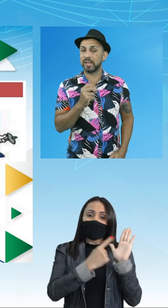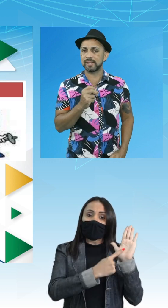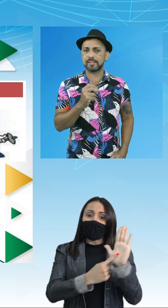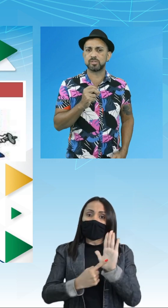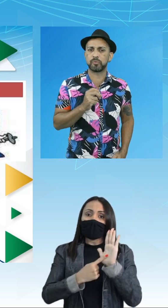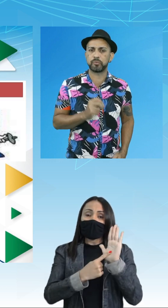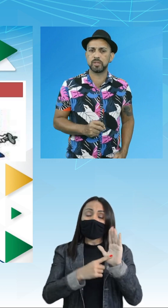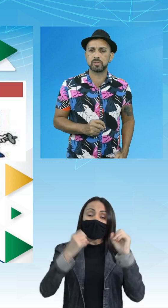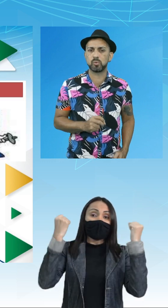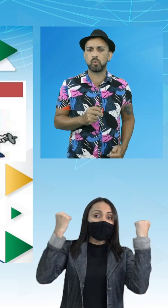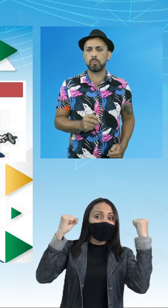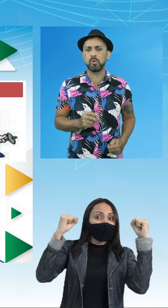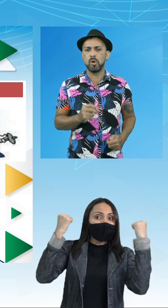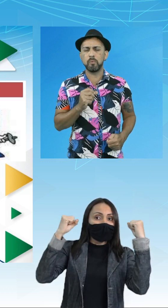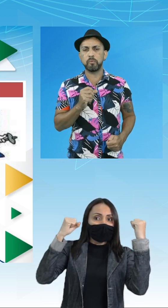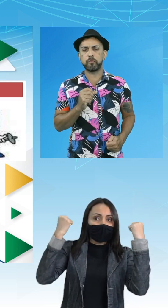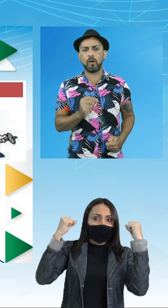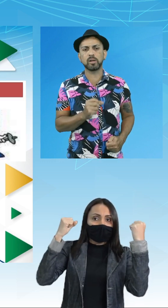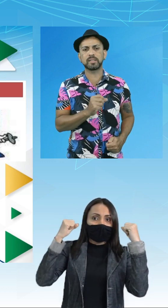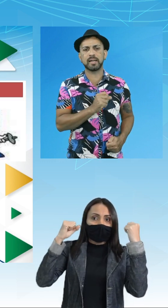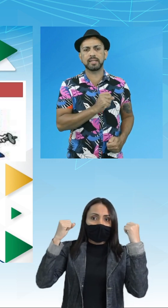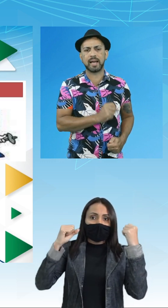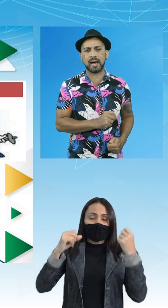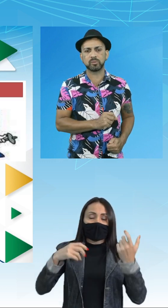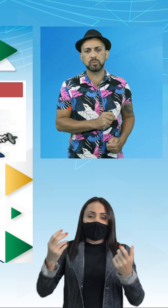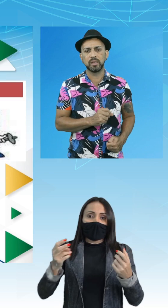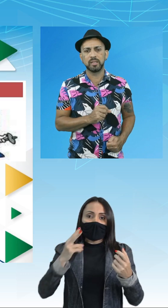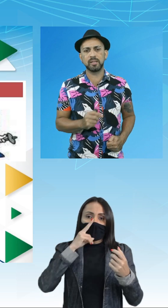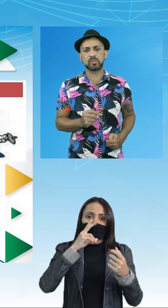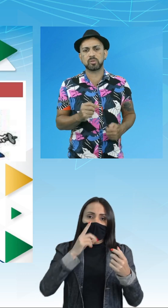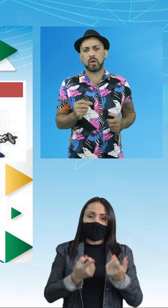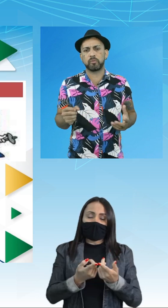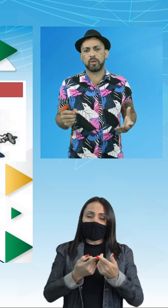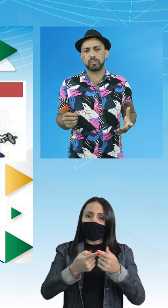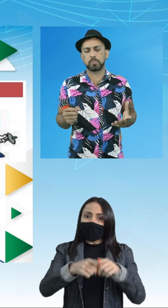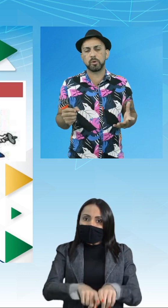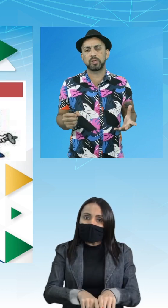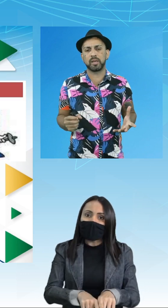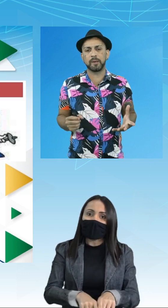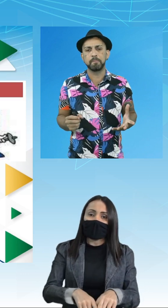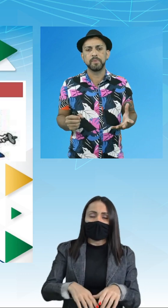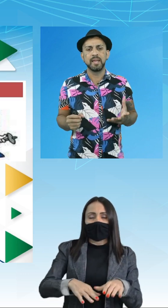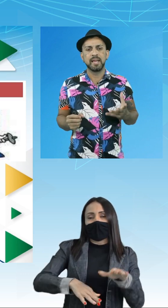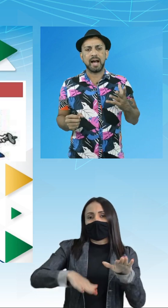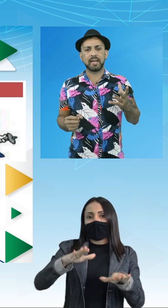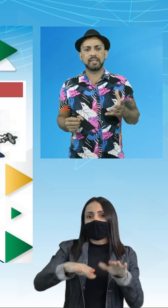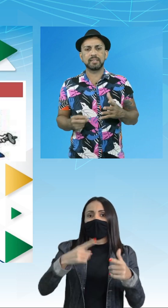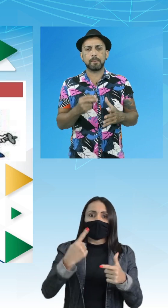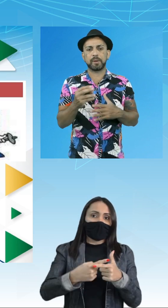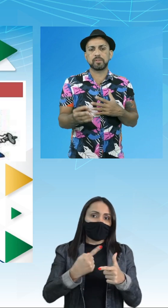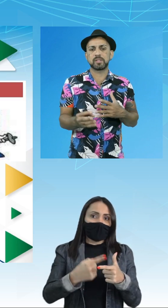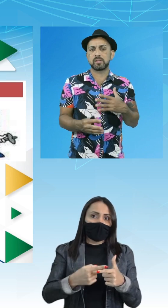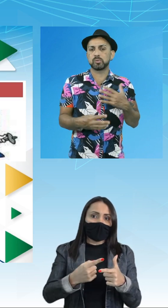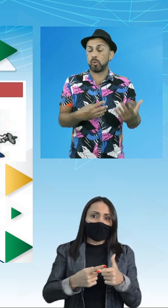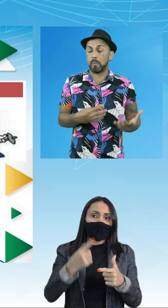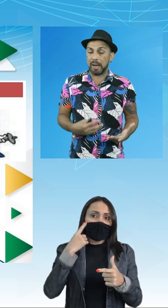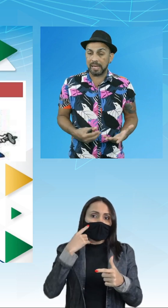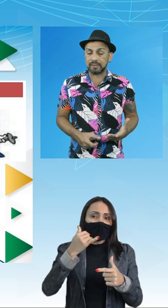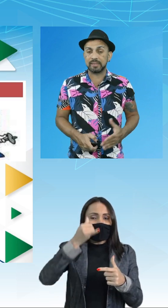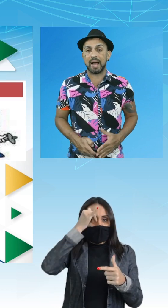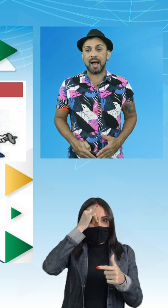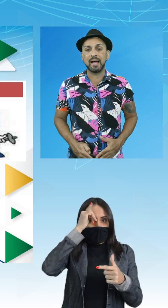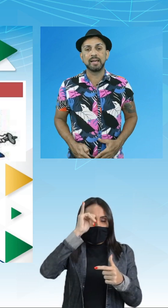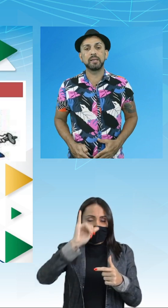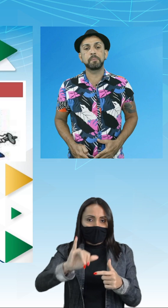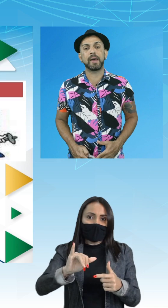o exercício físico como um forte aliado, isso talvez porque ali na prevenção do